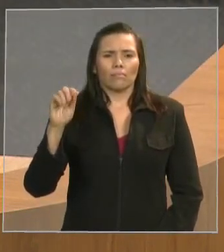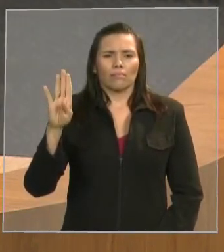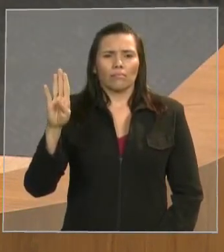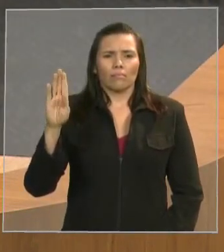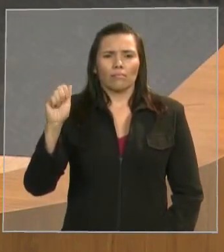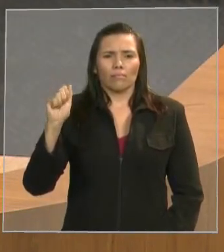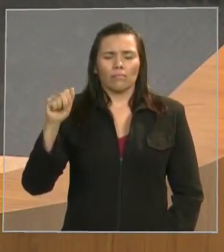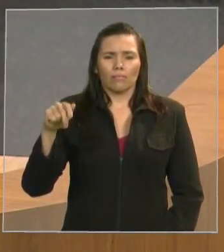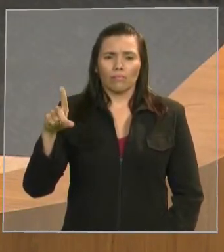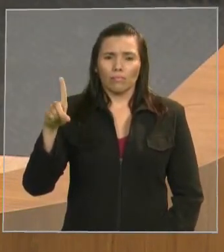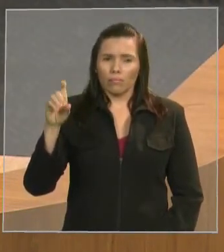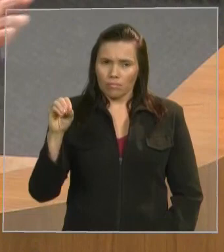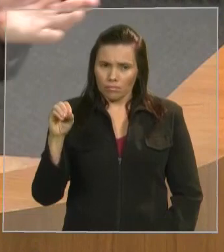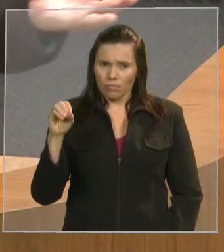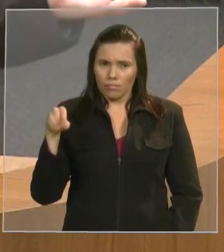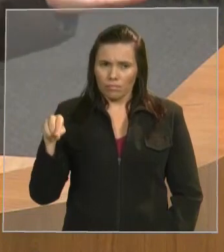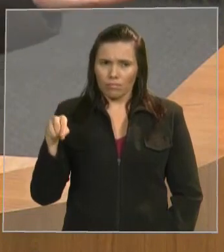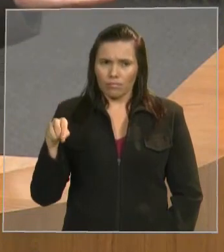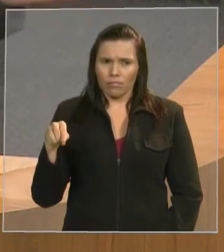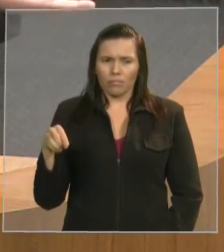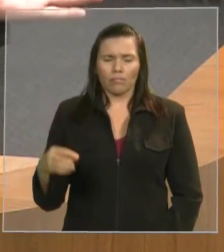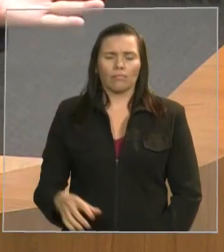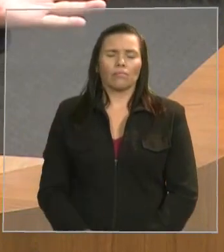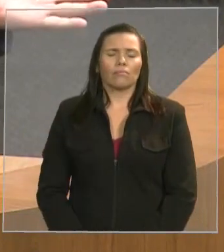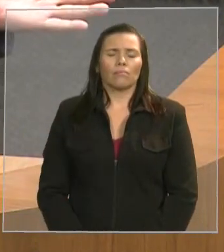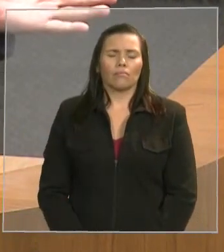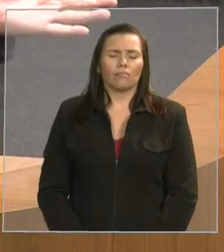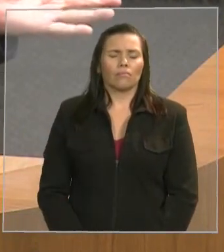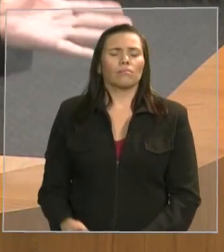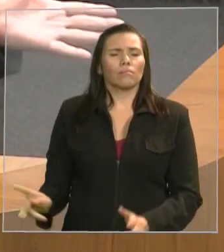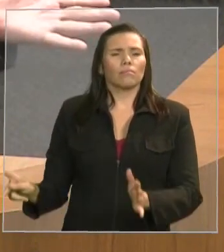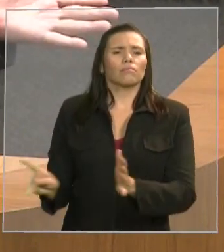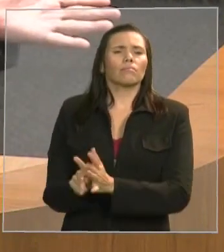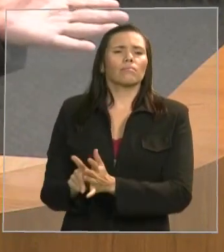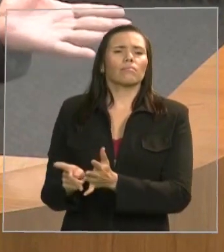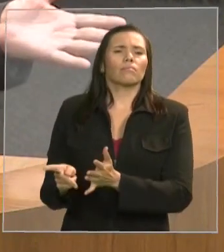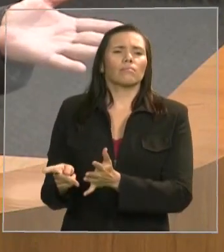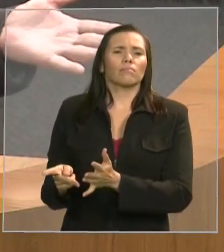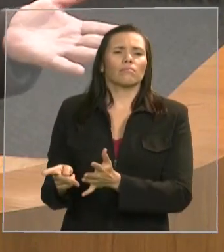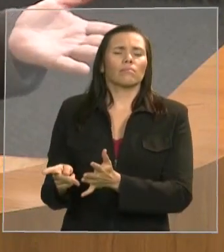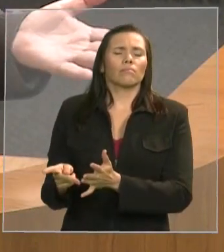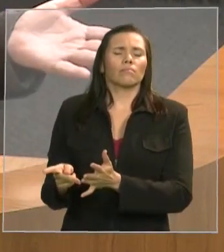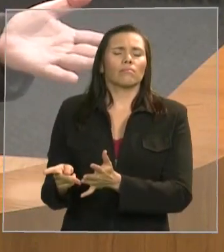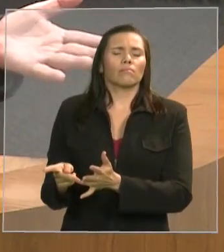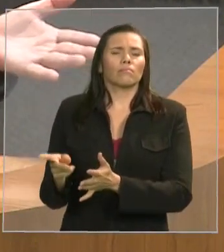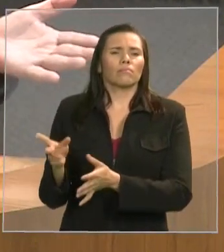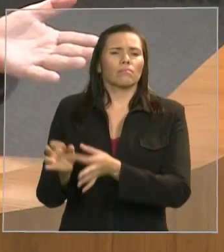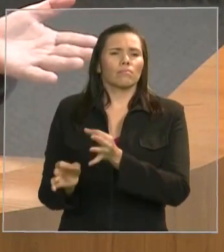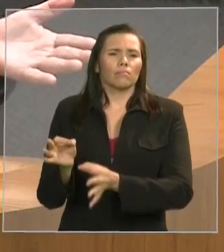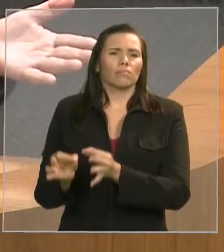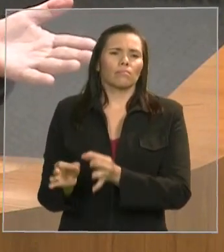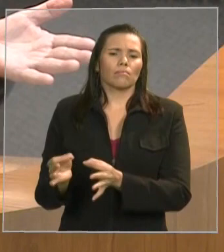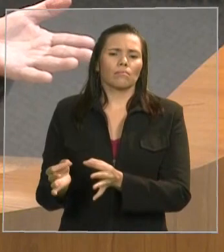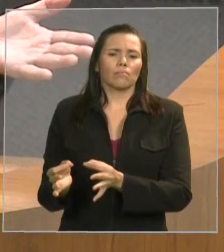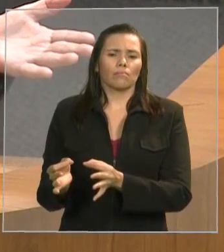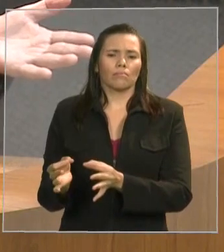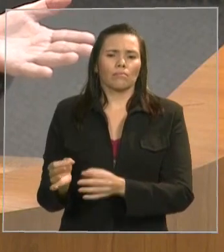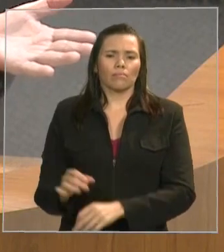comum. Mas vocês vejam o seguinte, o crime de contrabando e descaminha é permanente.